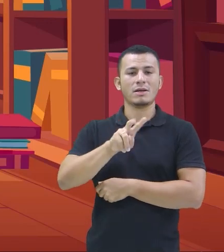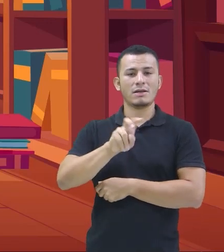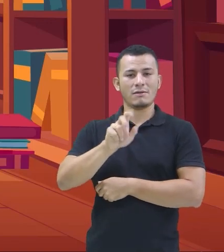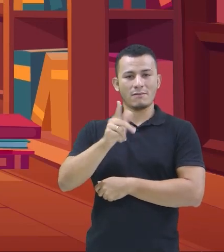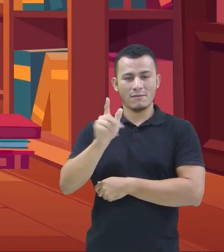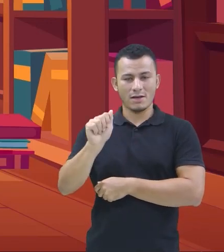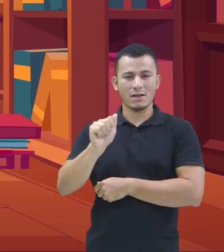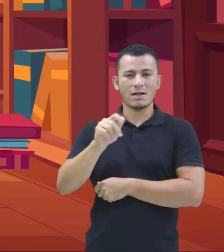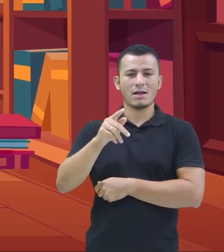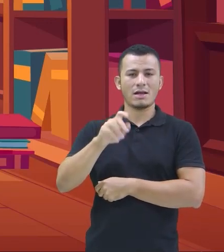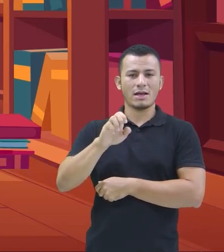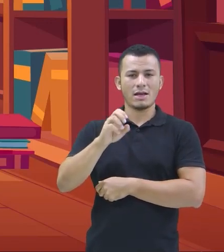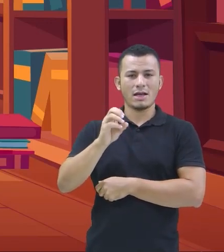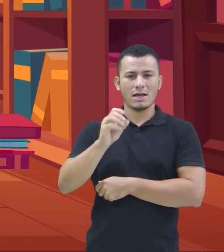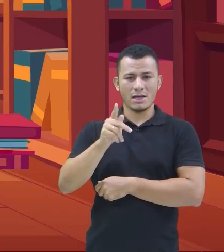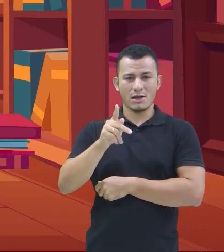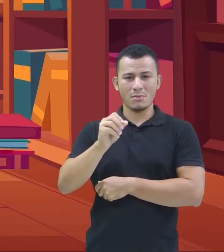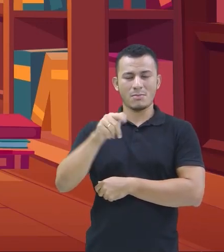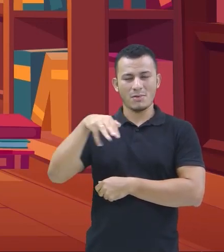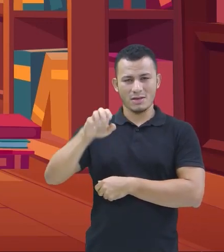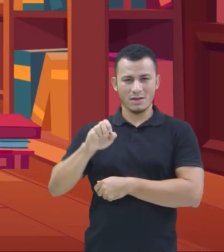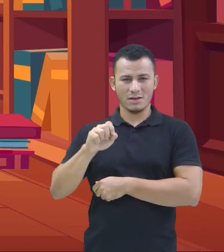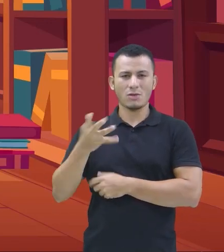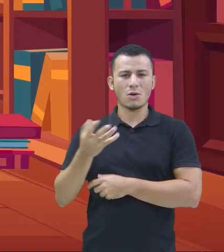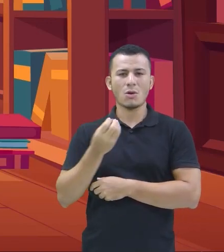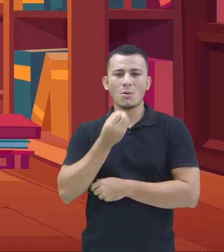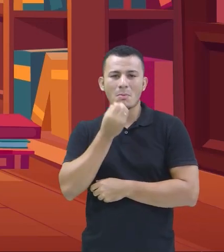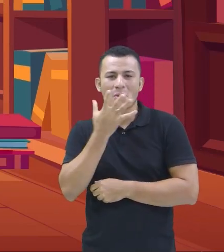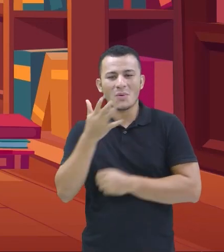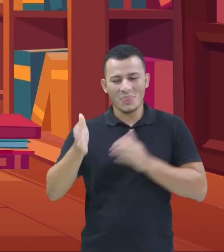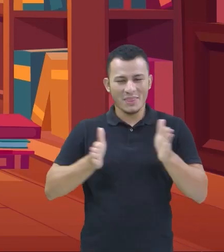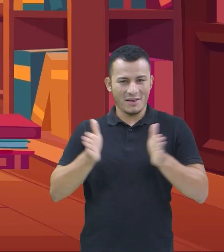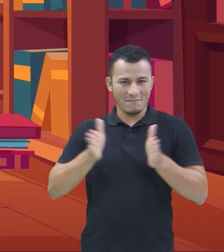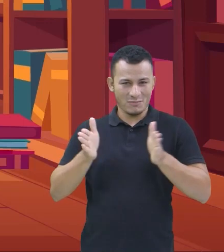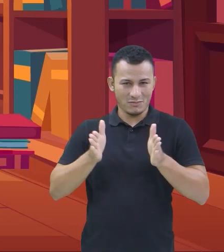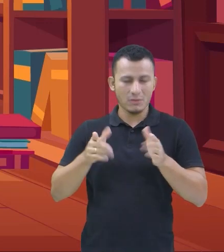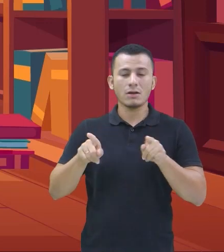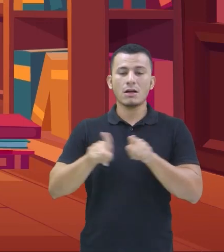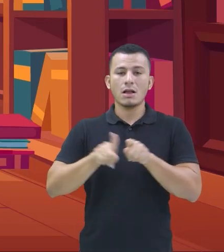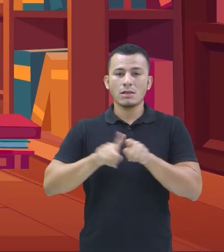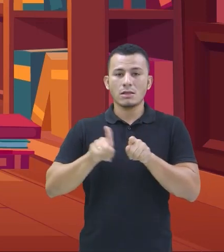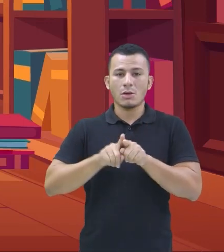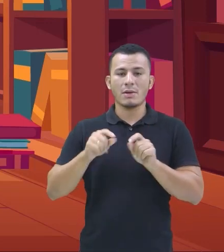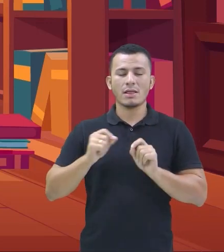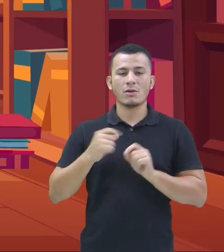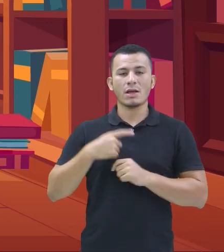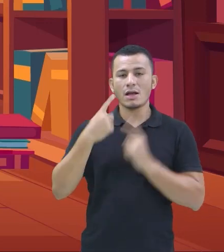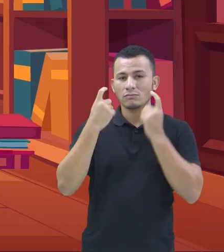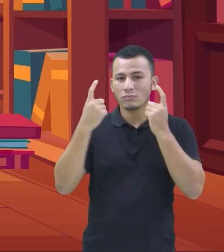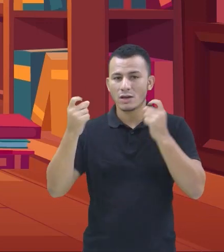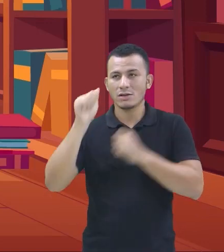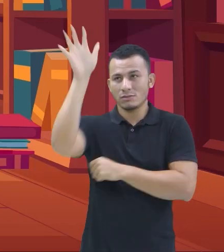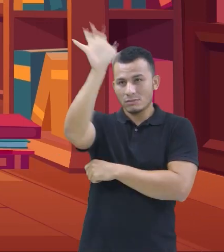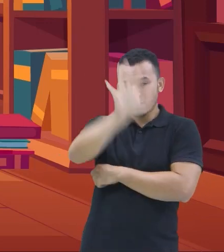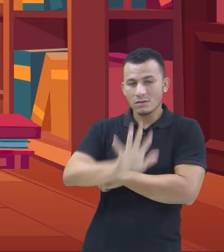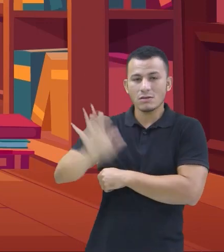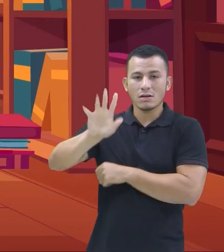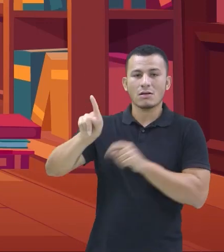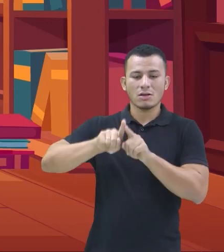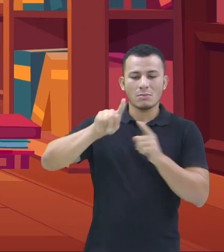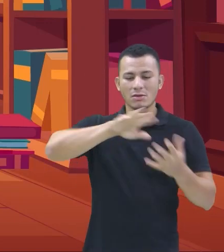Em francês significa bela época, além de exercer significativa influência nacional